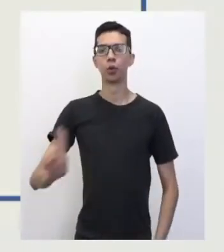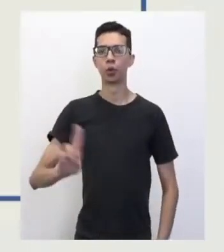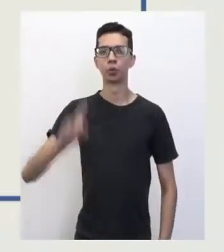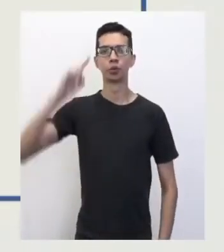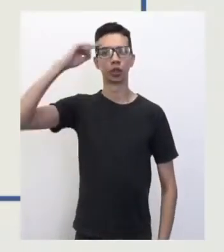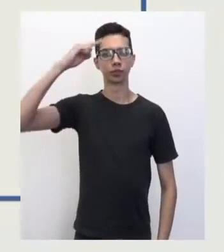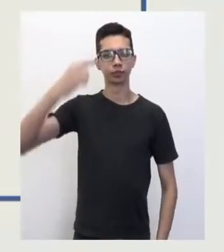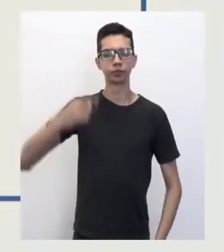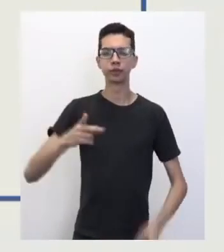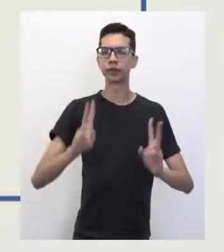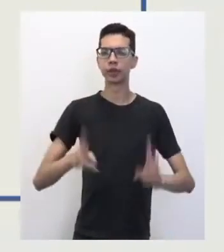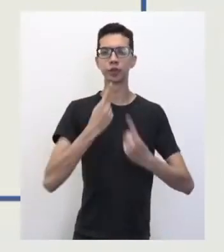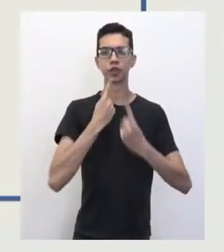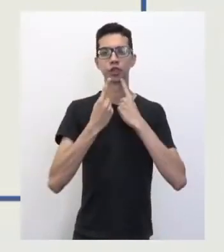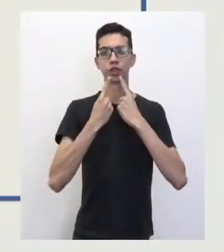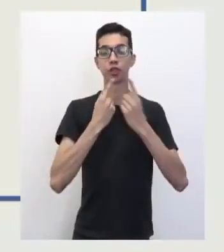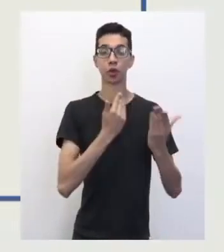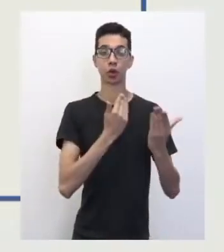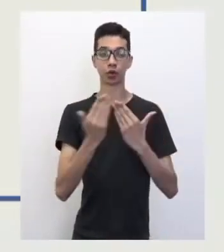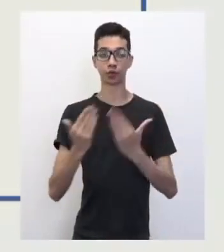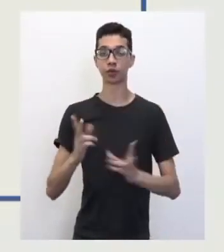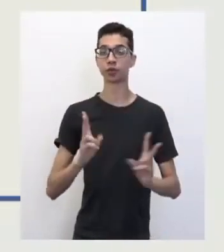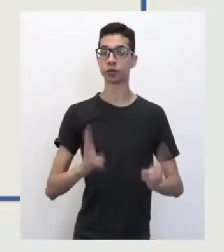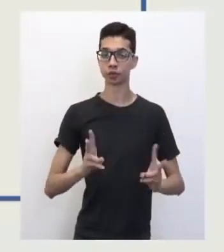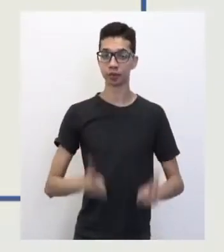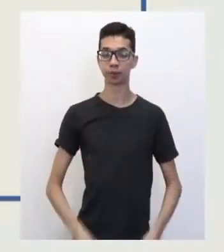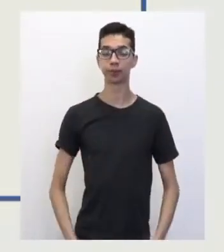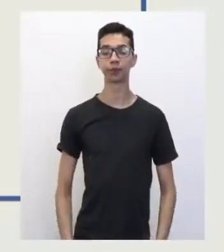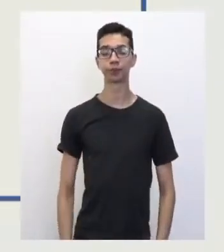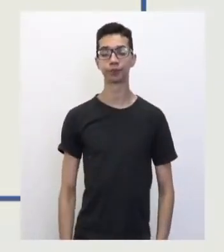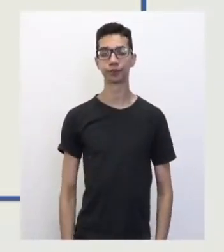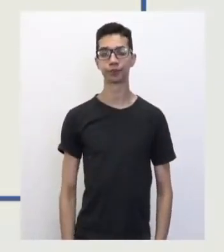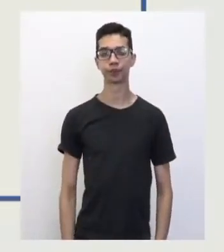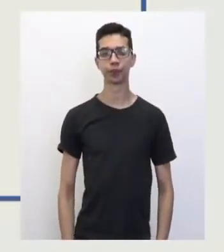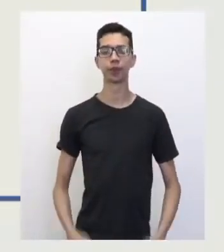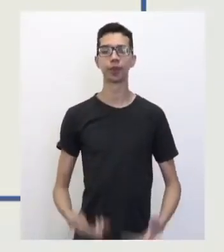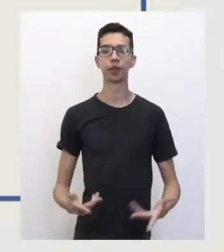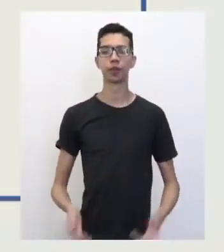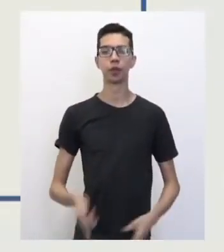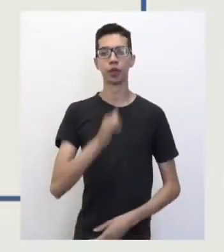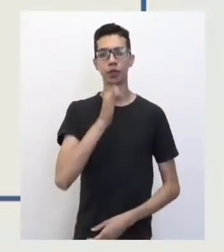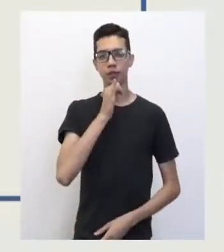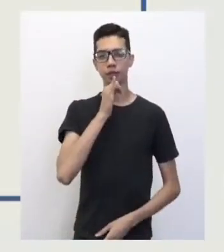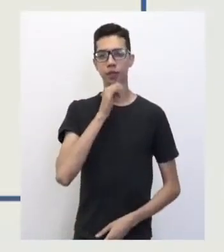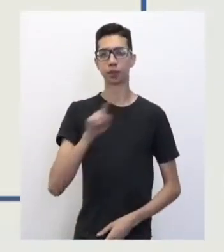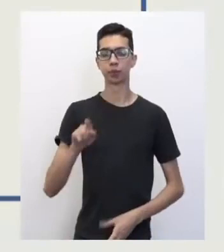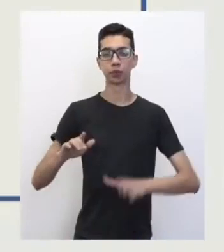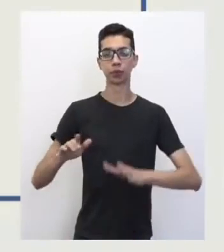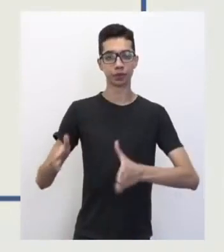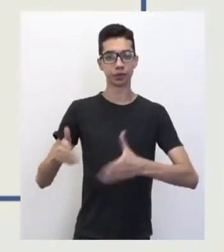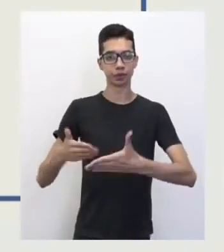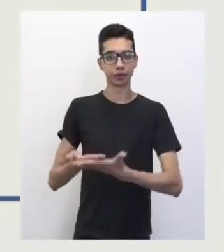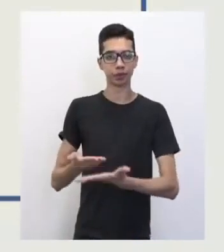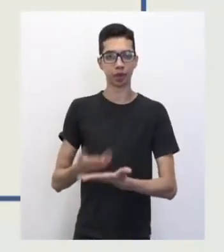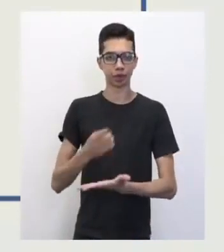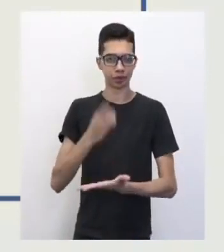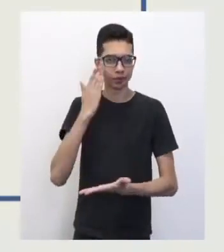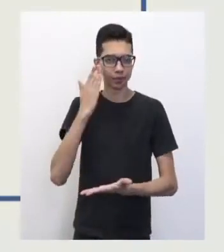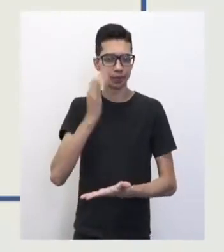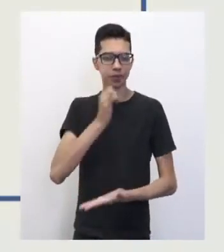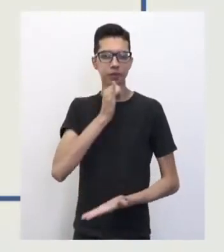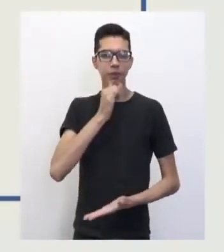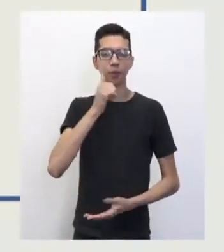nos diálogos, né? Nas conversas, no dia a dia. Então, quando a gente está na sala de aula, por exemplo, e a professora